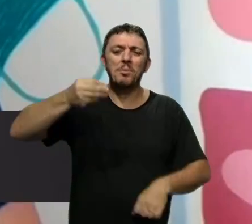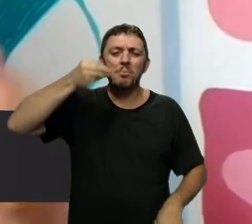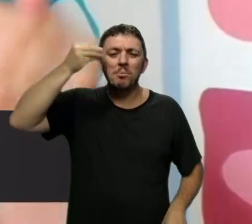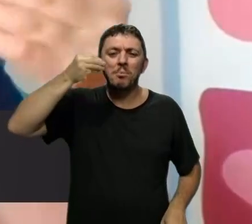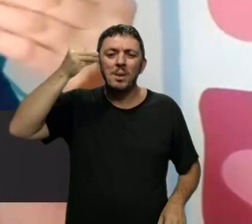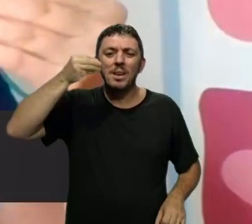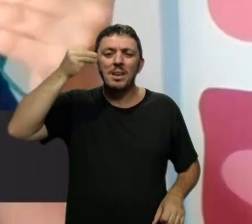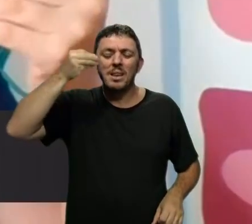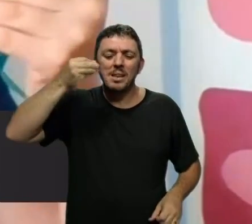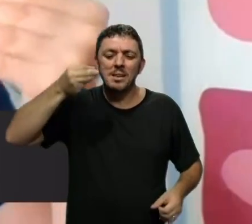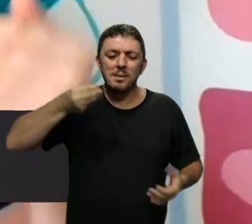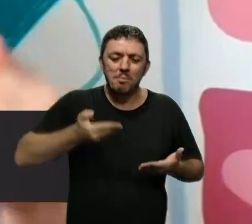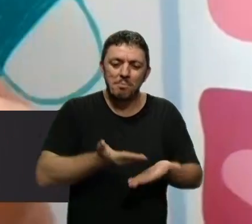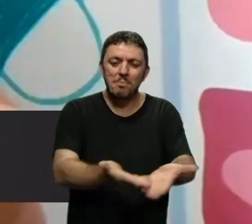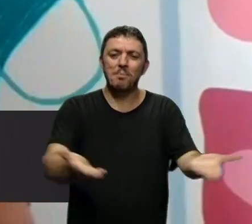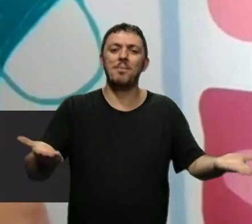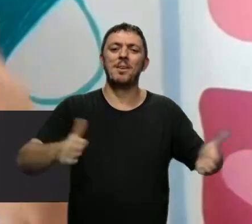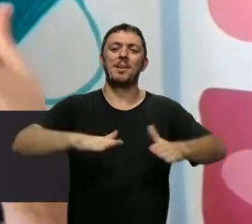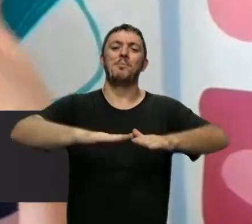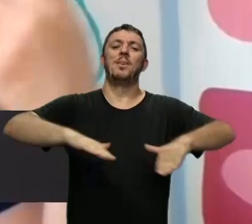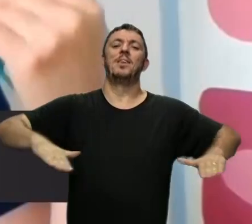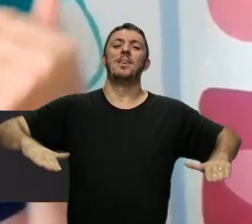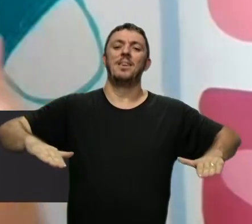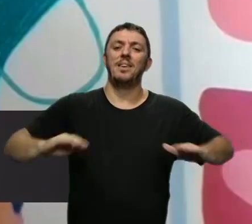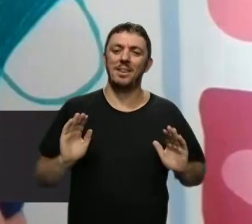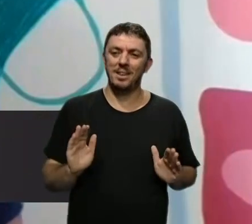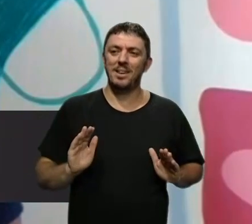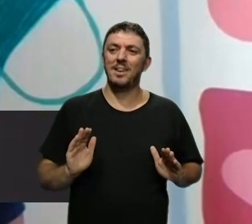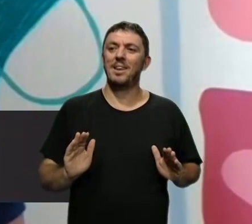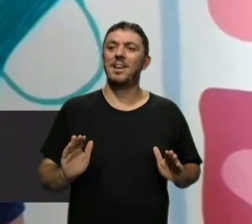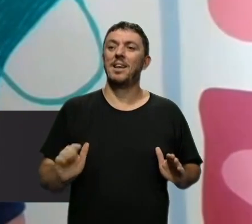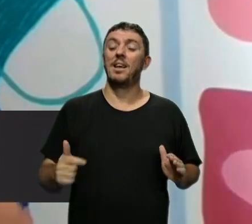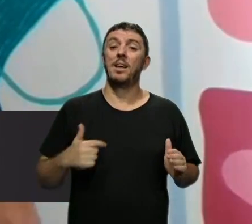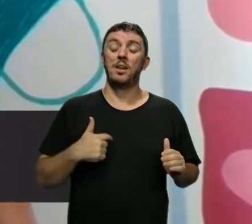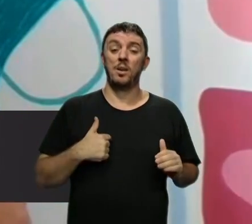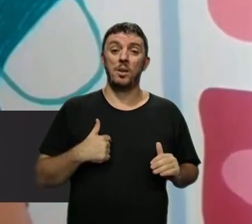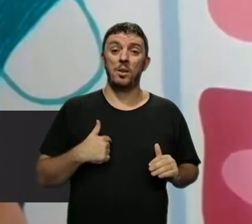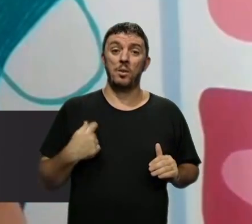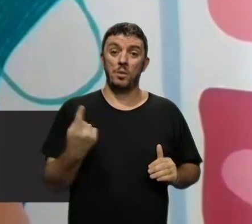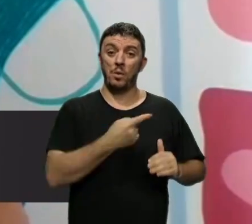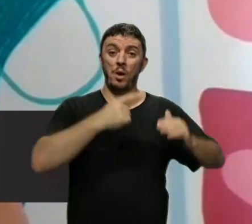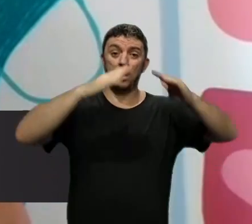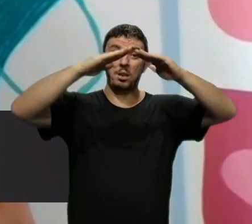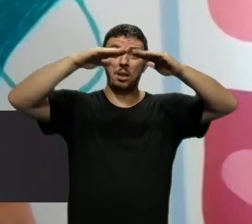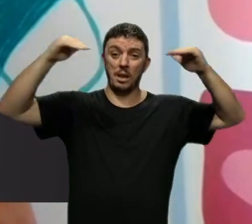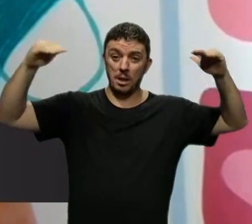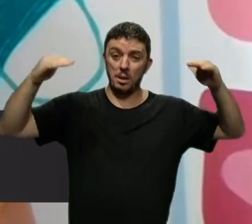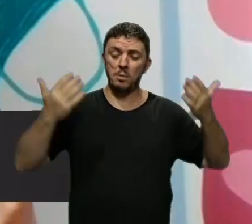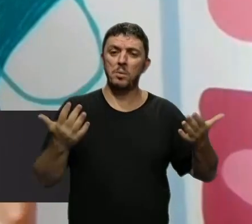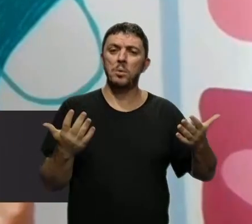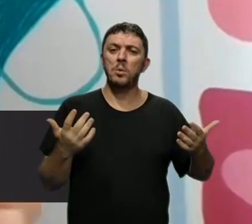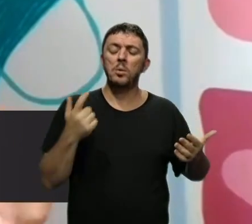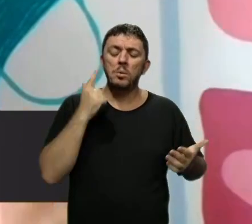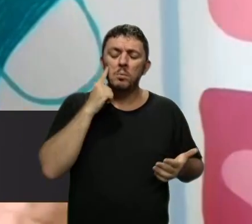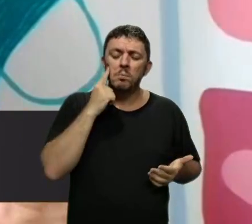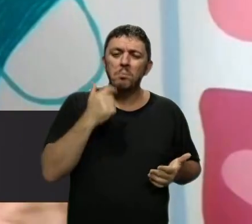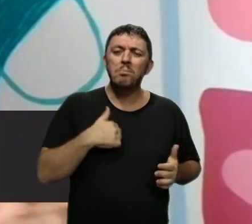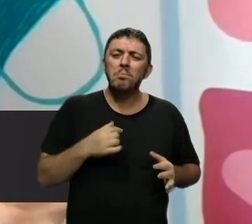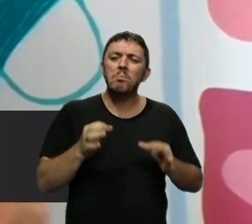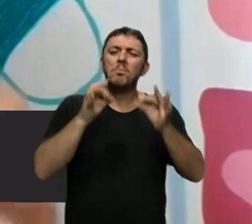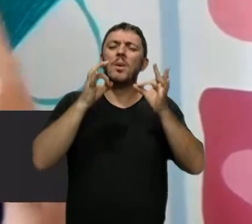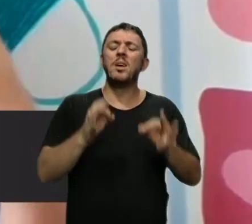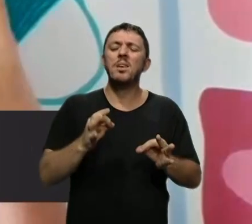crianças. Eu acredito muito que é a gente sendo atravessado, a gente adulto sendo atravessado, que com certeza a gente vai encontrar muito